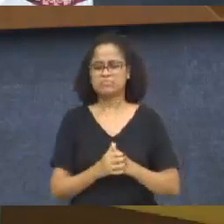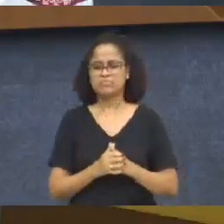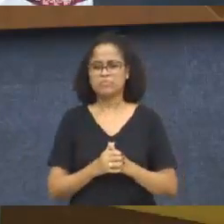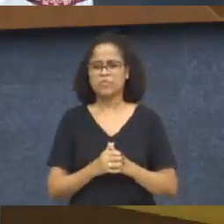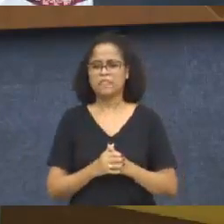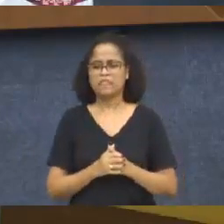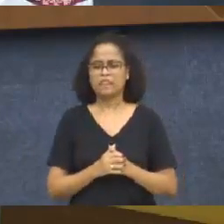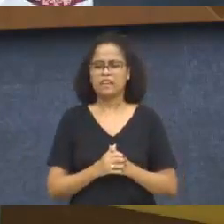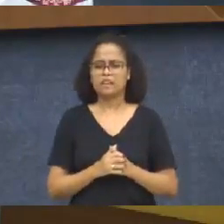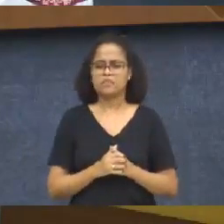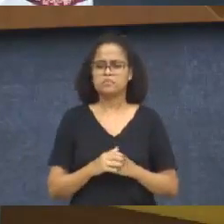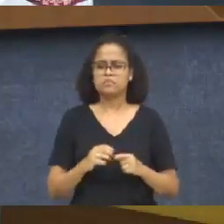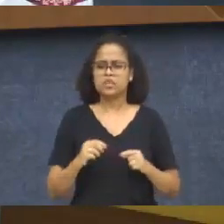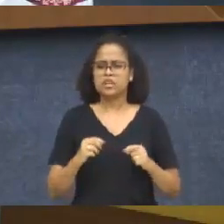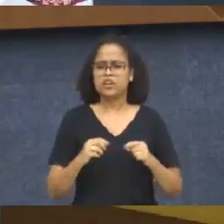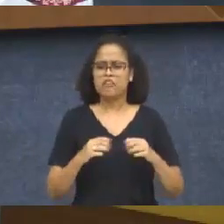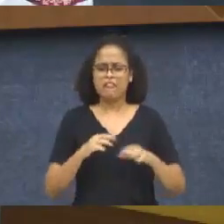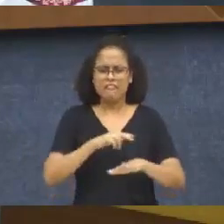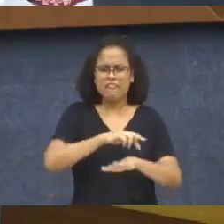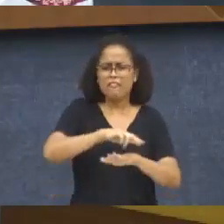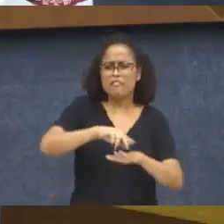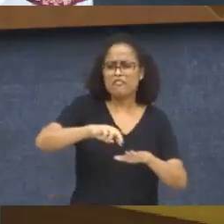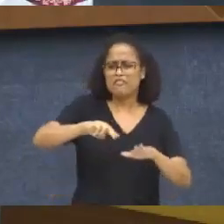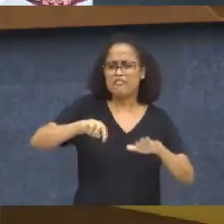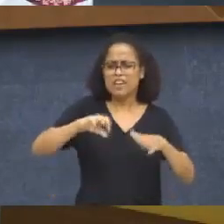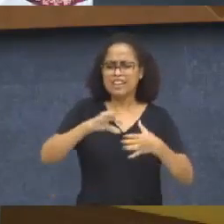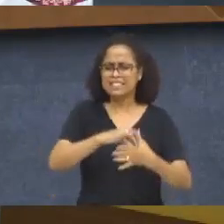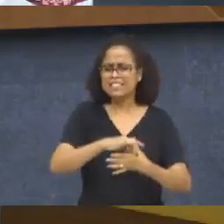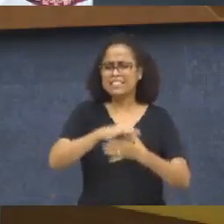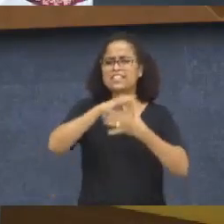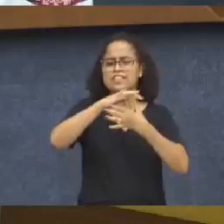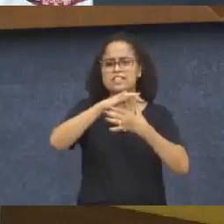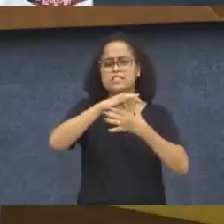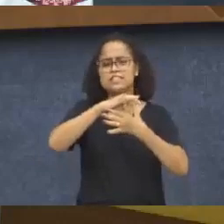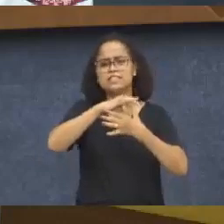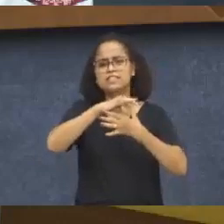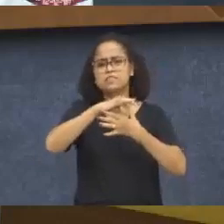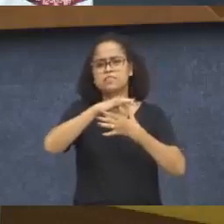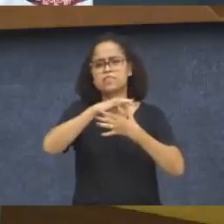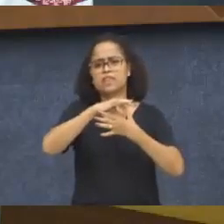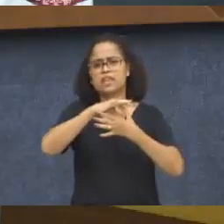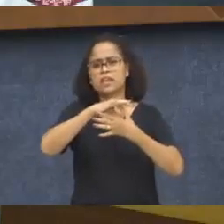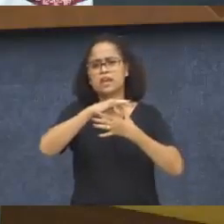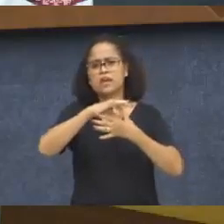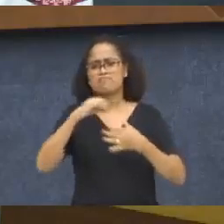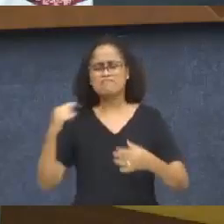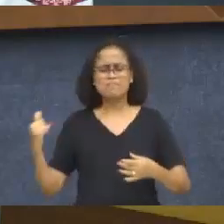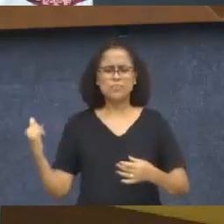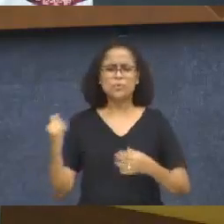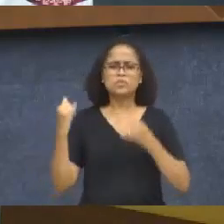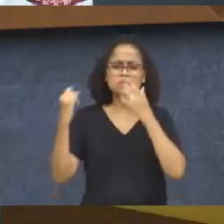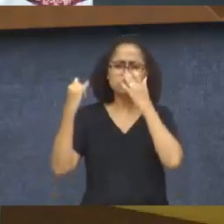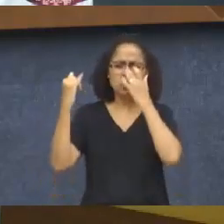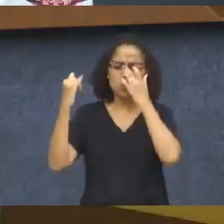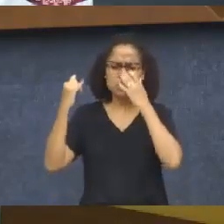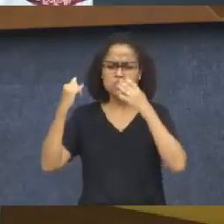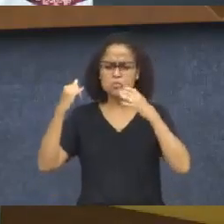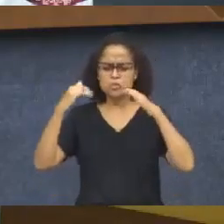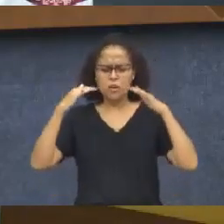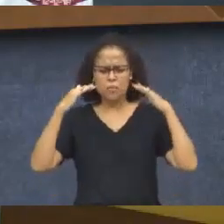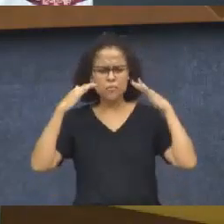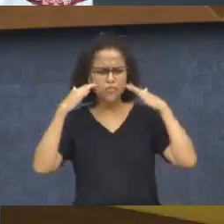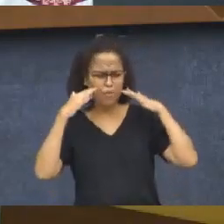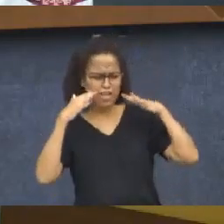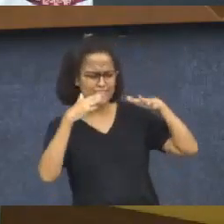está sendo capitaneada aí por diversas lideranças locais é muito importante para chamar a atenção sobre a Lagoa da Pampulha.